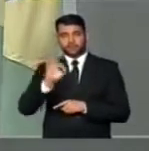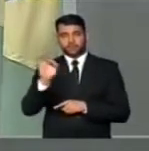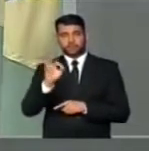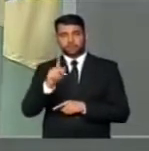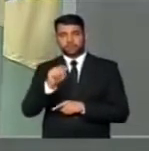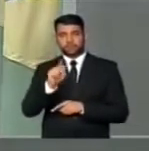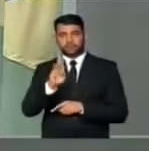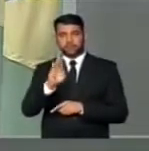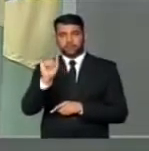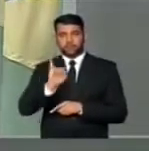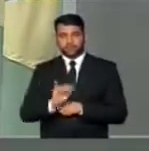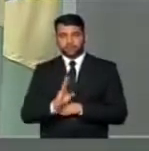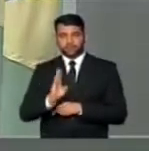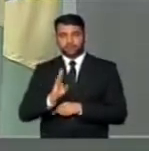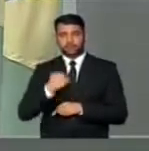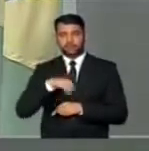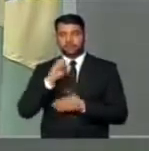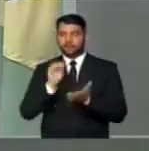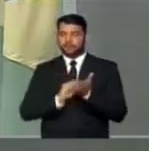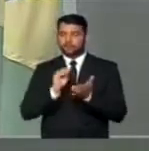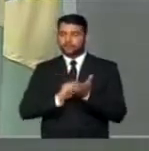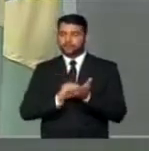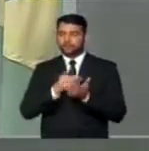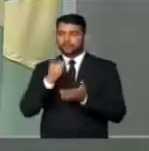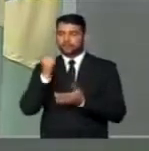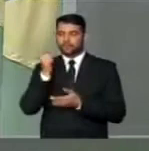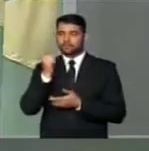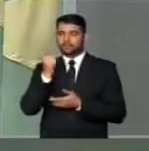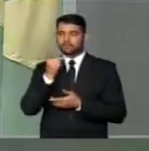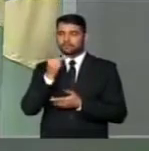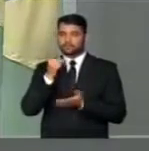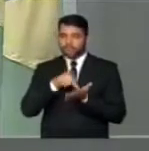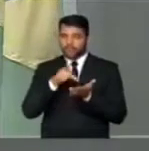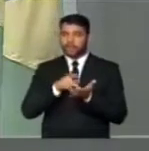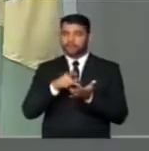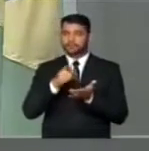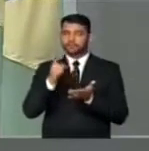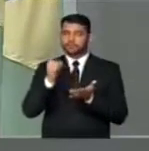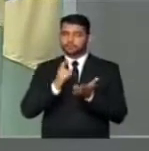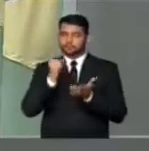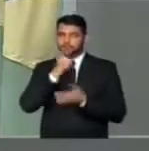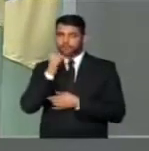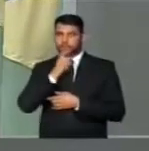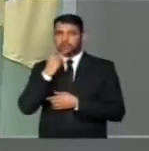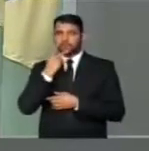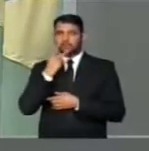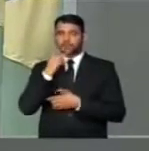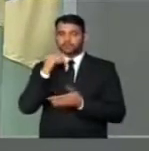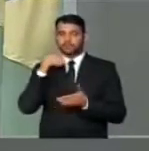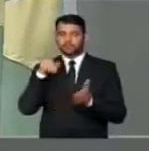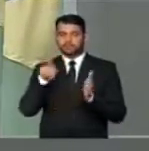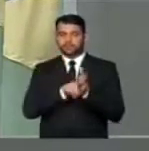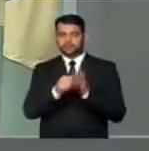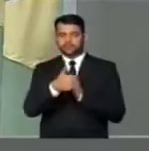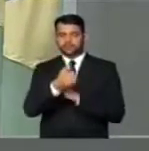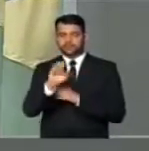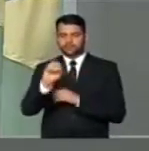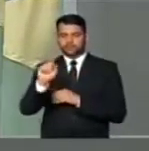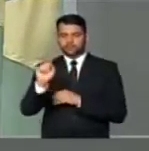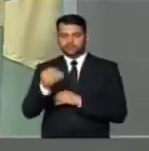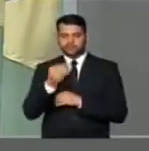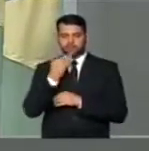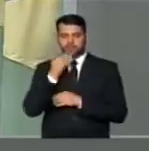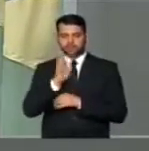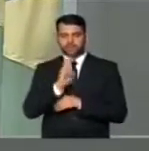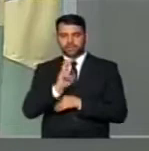PIB. Faltou com a verdade. Nós temos um déficit no final de 111 bilhões